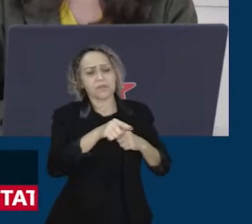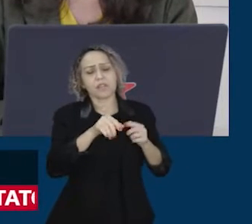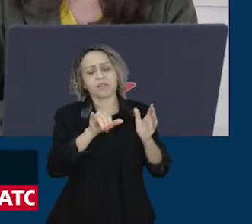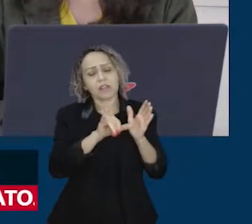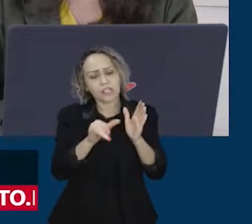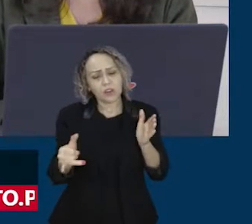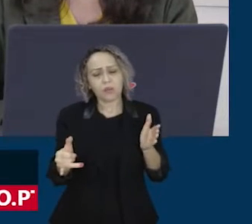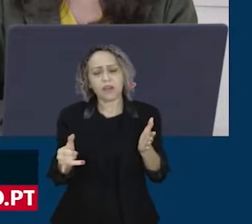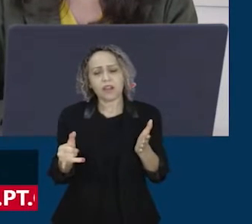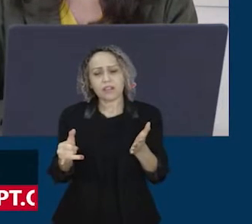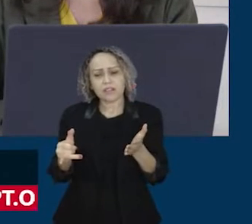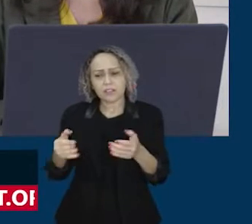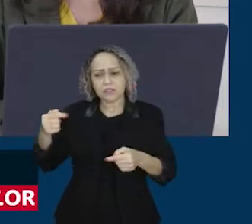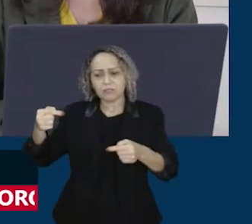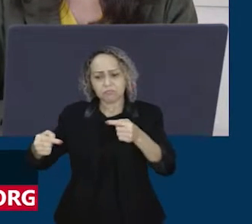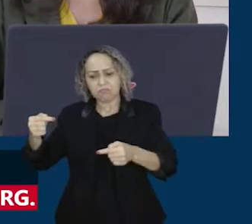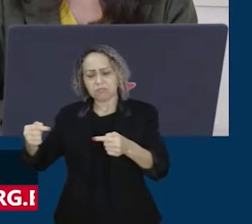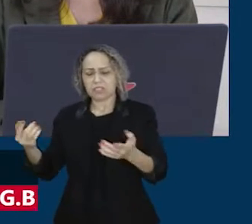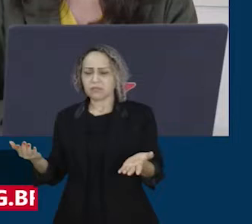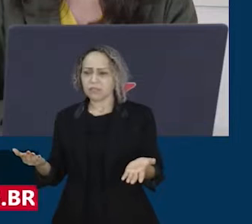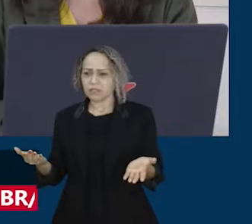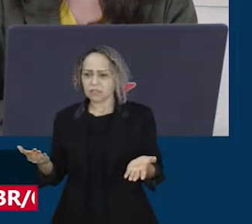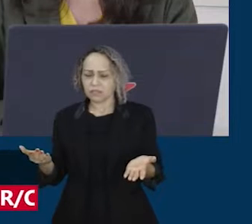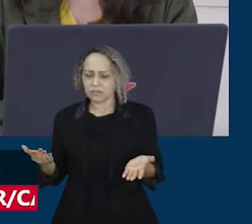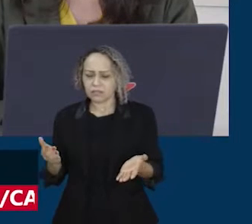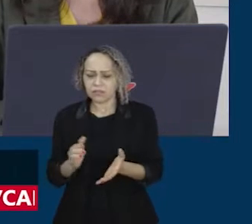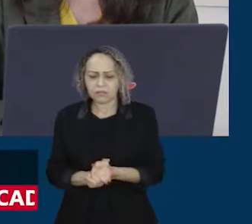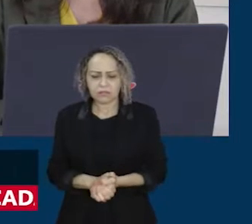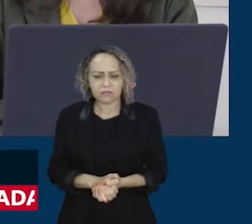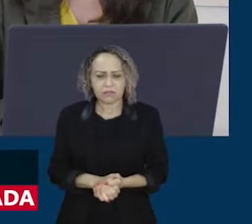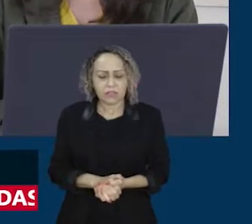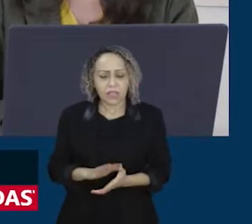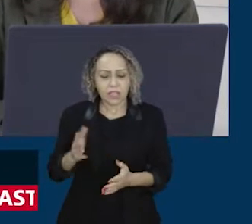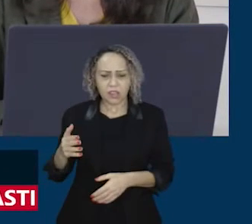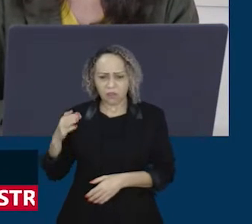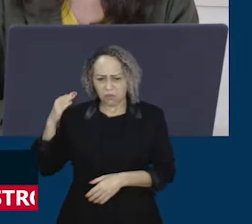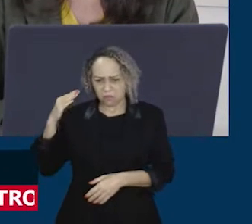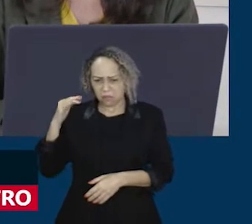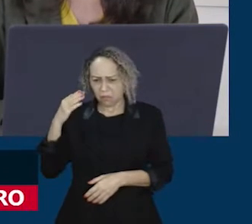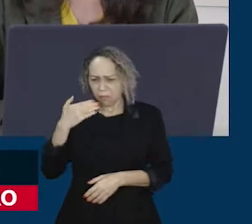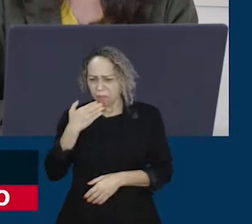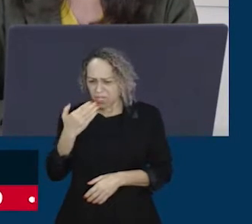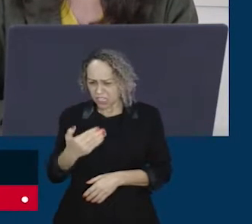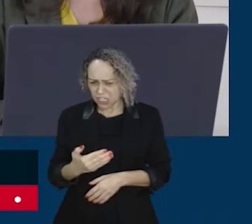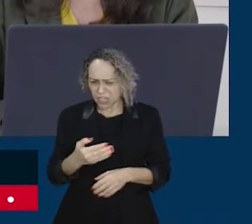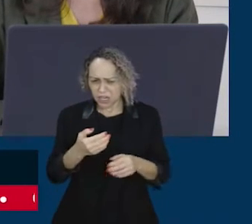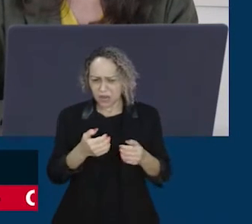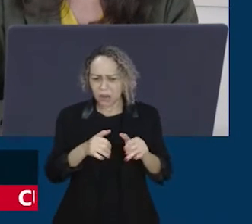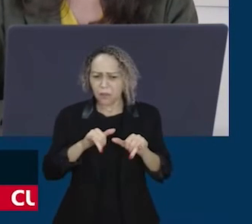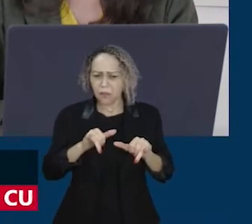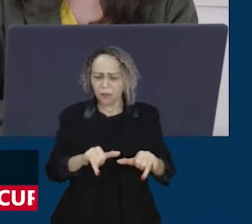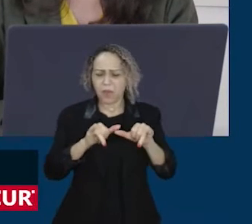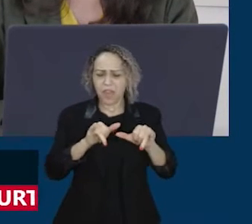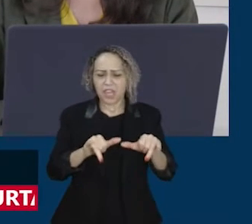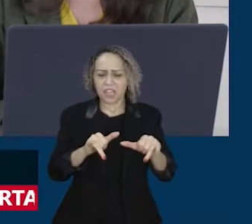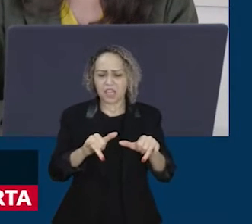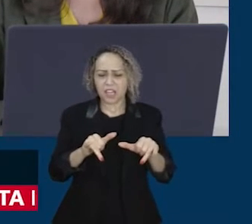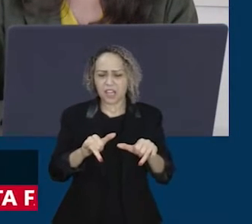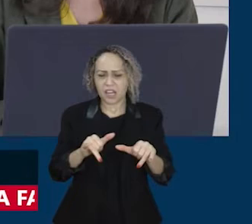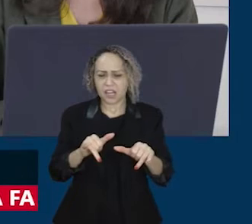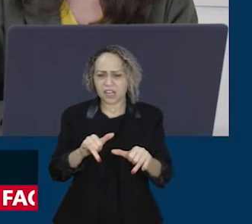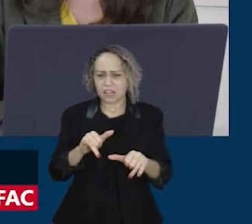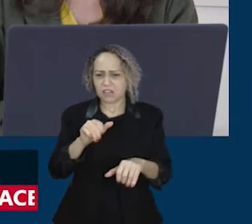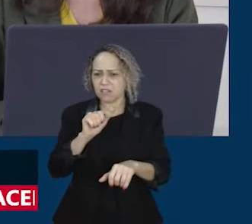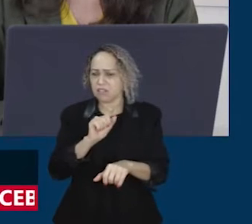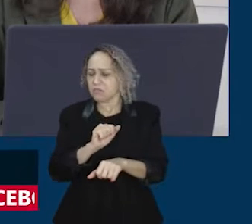Estado é incompetente para administrar, esse então é um argumento mais absurdo ainda. Porque a Eletrobras dá show em tudo que faz. A